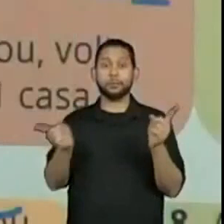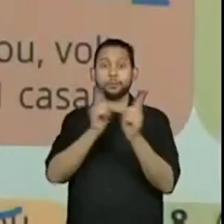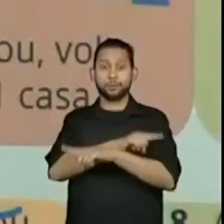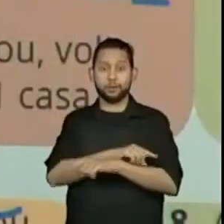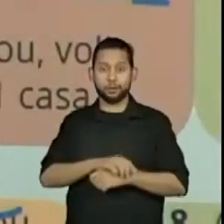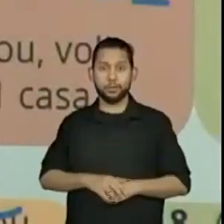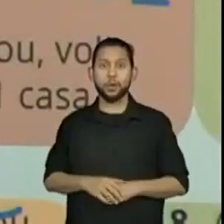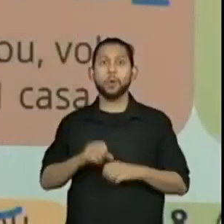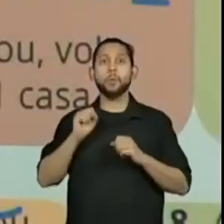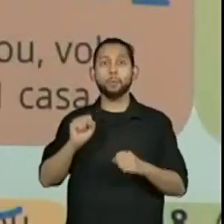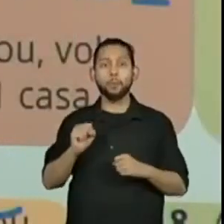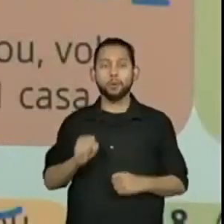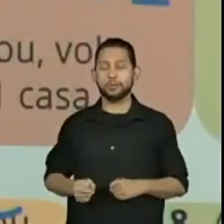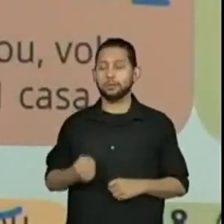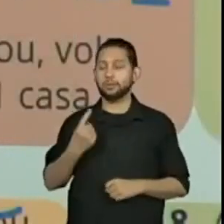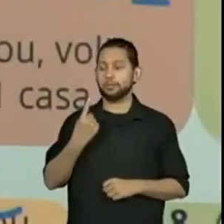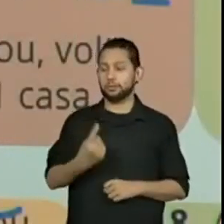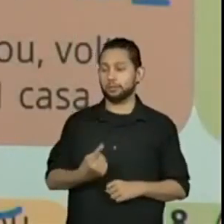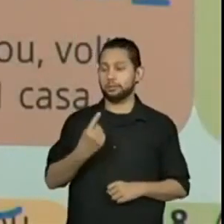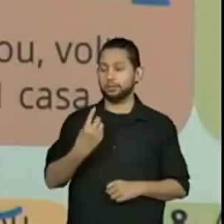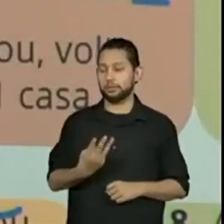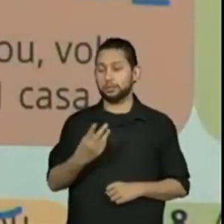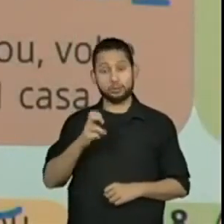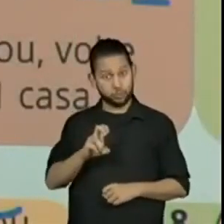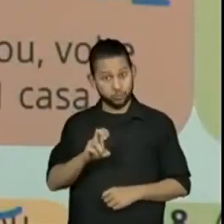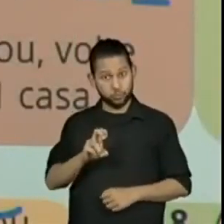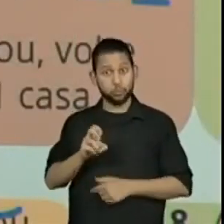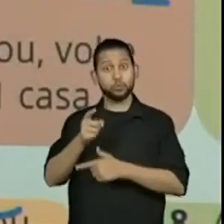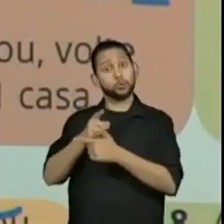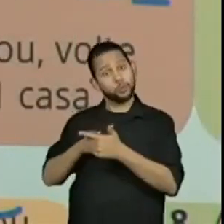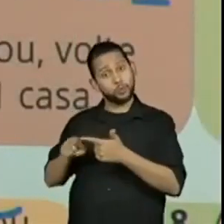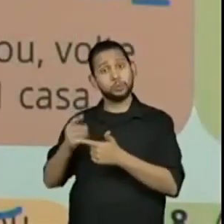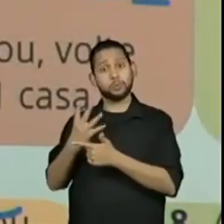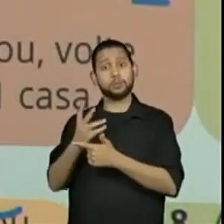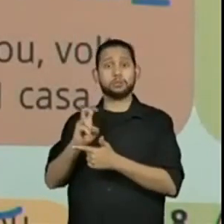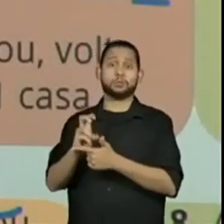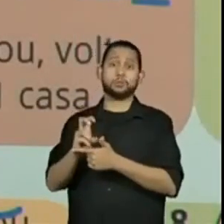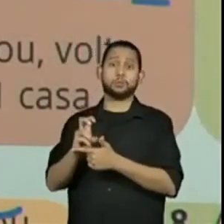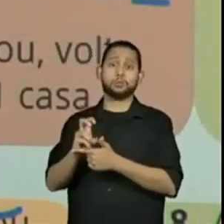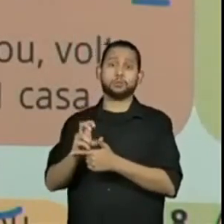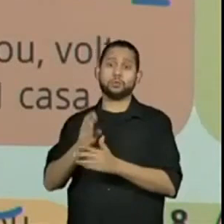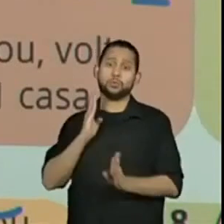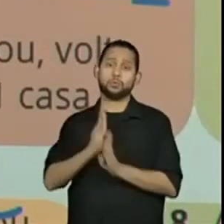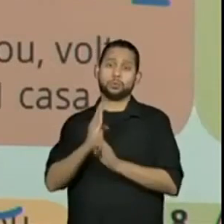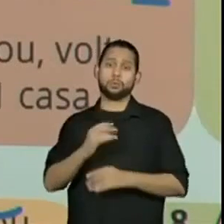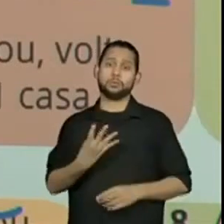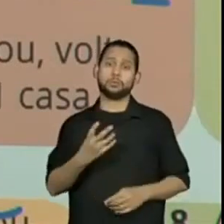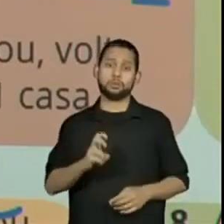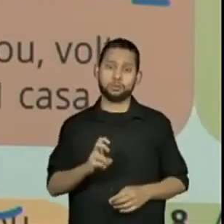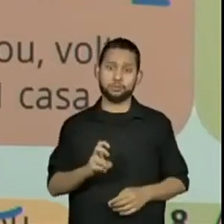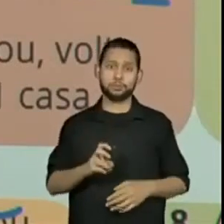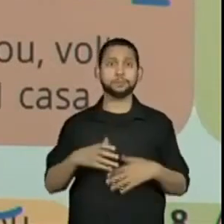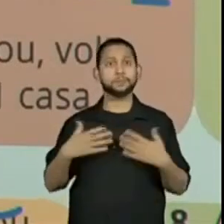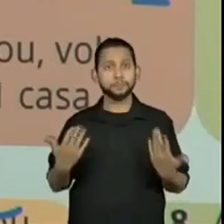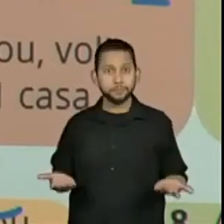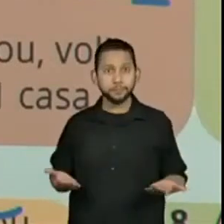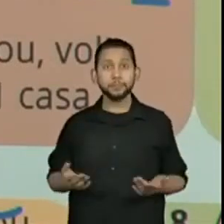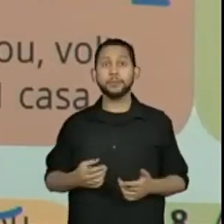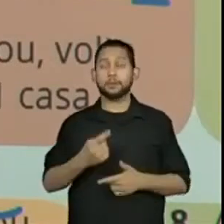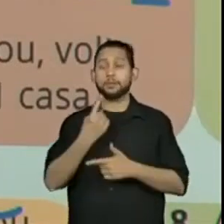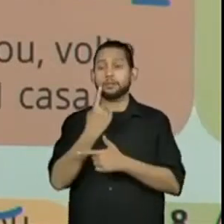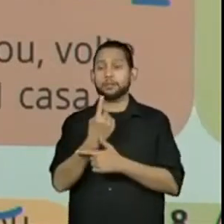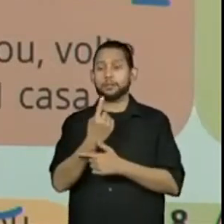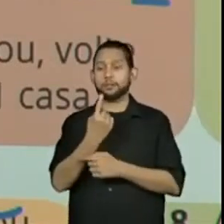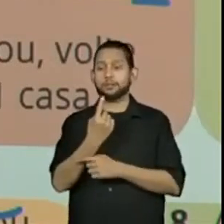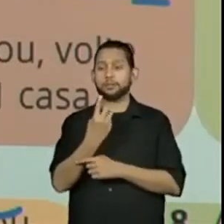Então, eu posso pegar o 135 e dividir por 45. Se eu fizer essa operação, 135 e